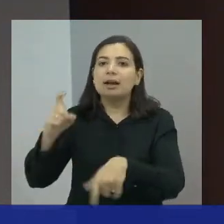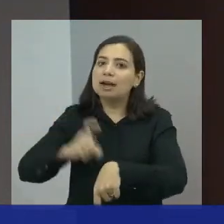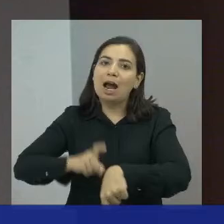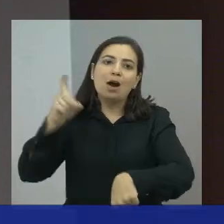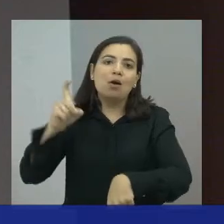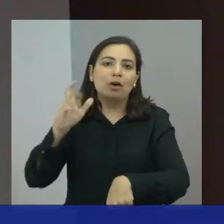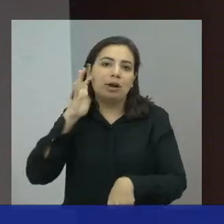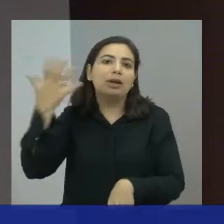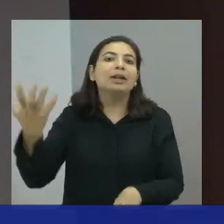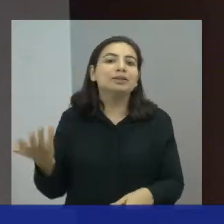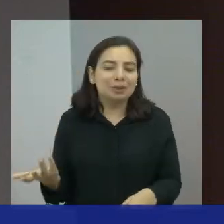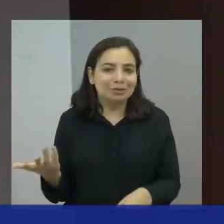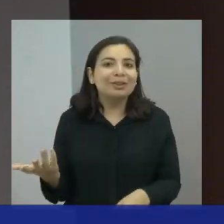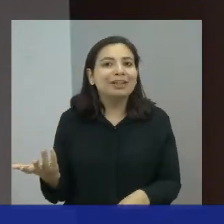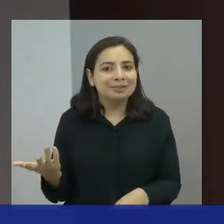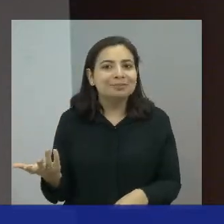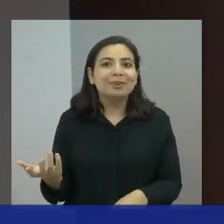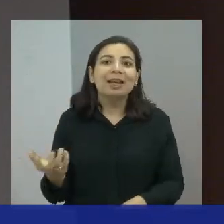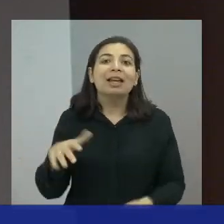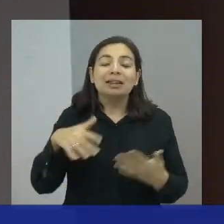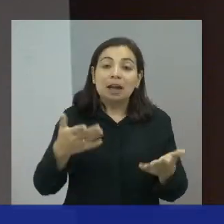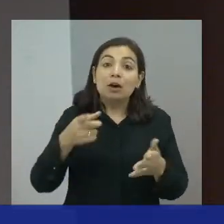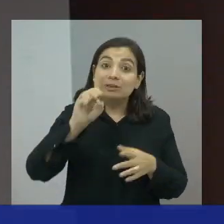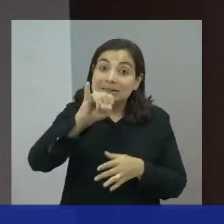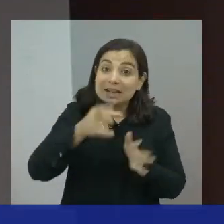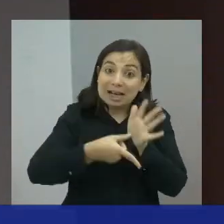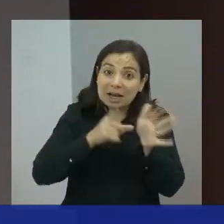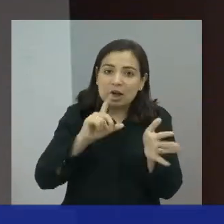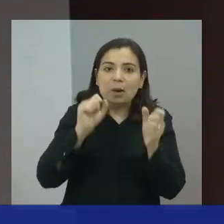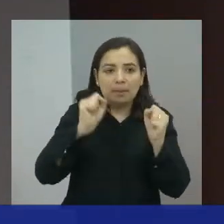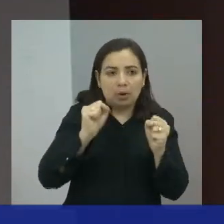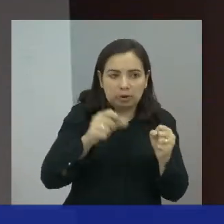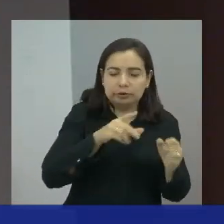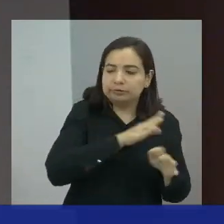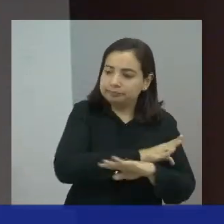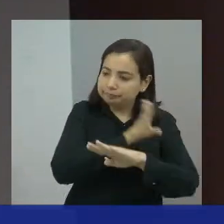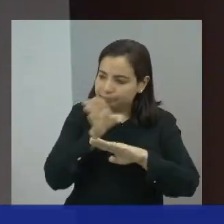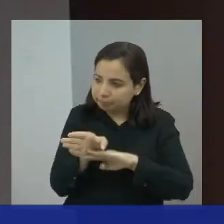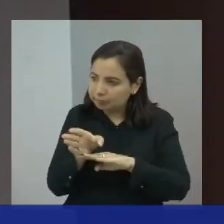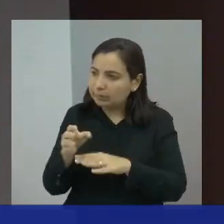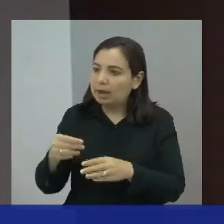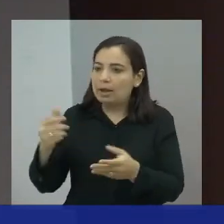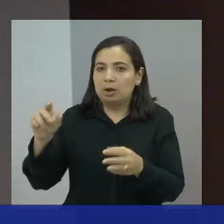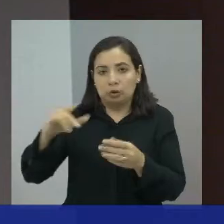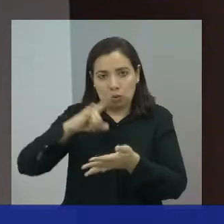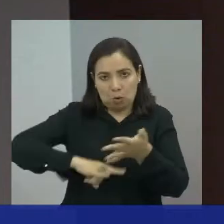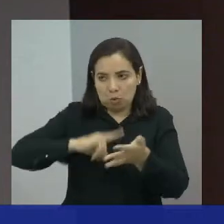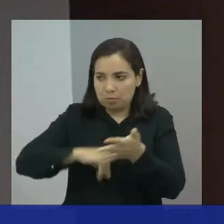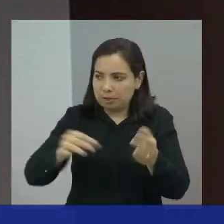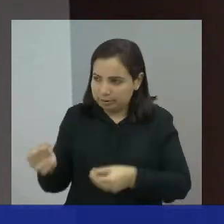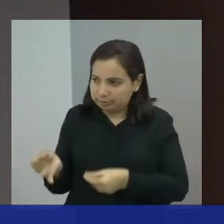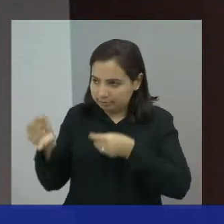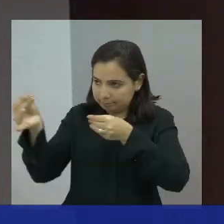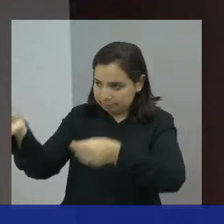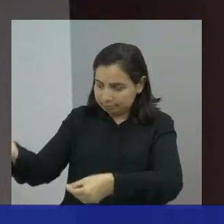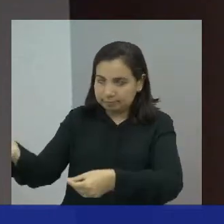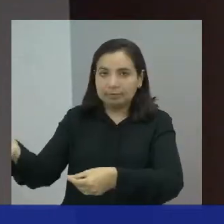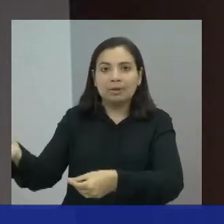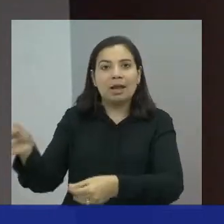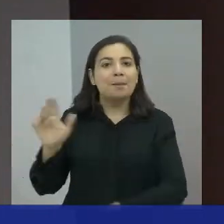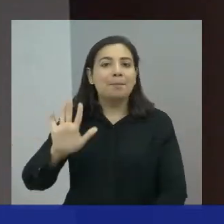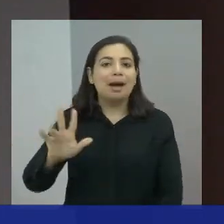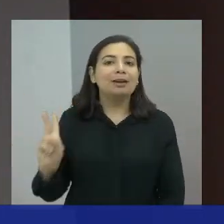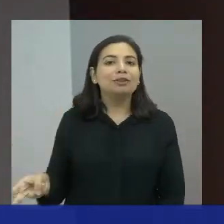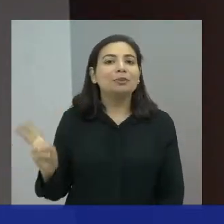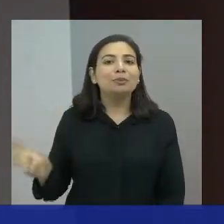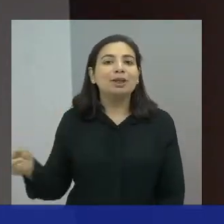Do contrário, a fiscalização iria lá, deixaria um auto de infração e a poluição